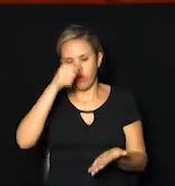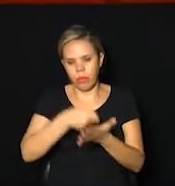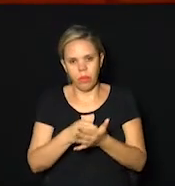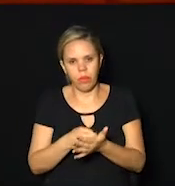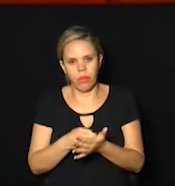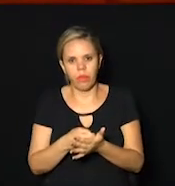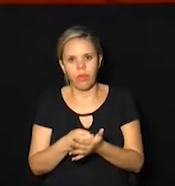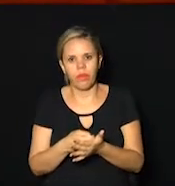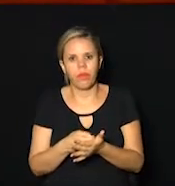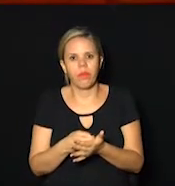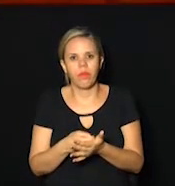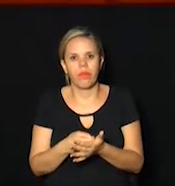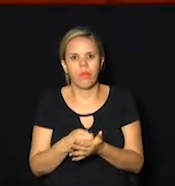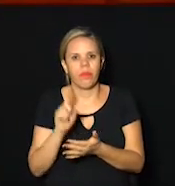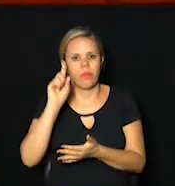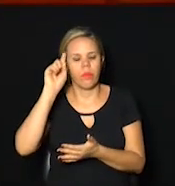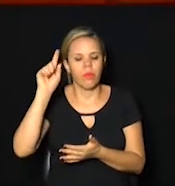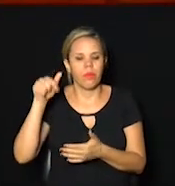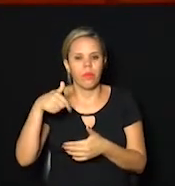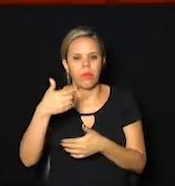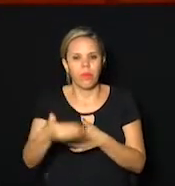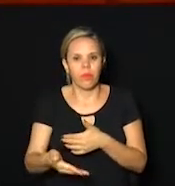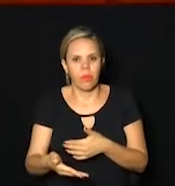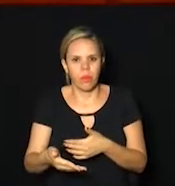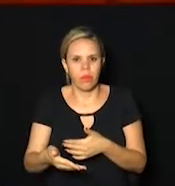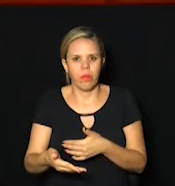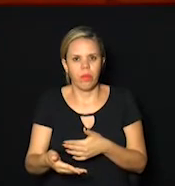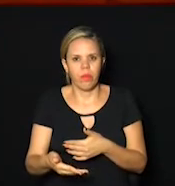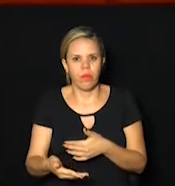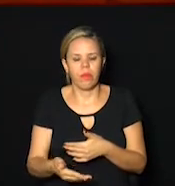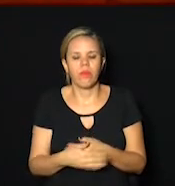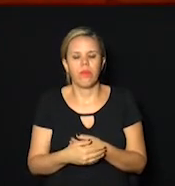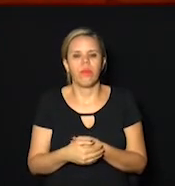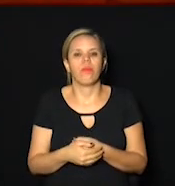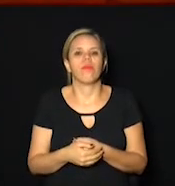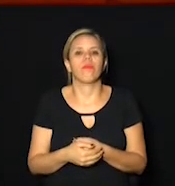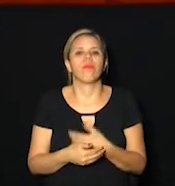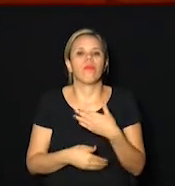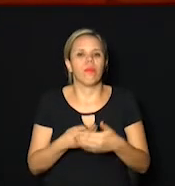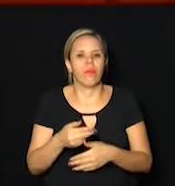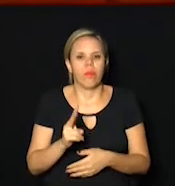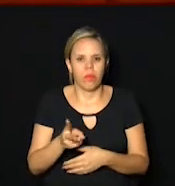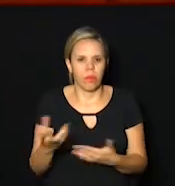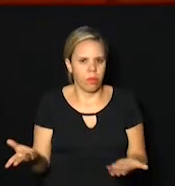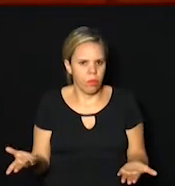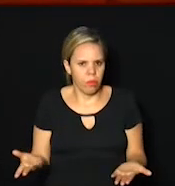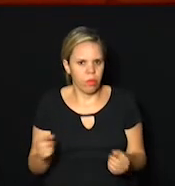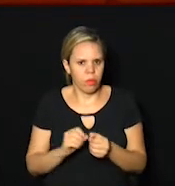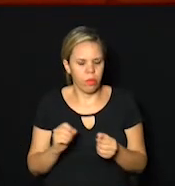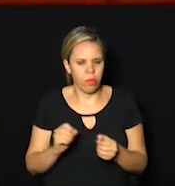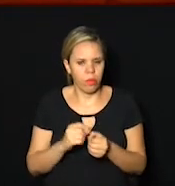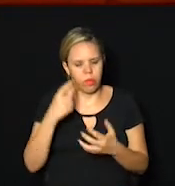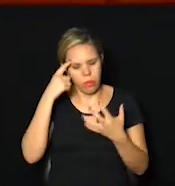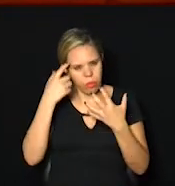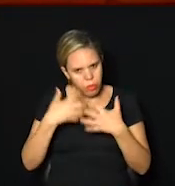não é decidir um dia e tocar no dia seguinte, não, é diariamente, é fazer essa reflexão e esse estudo